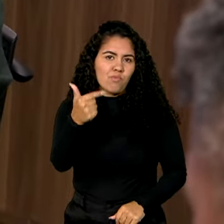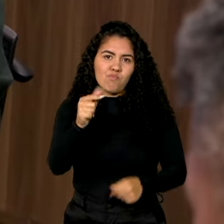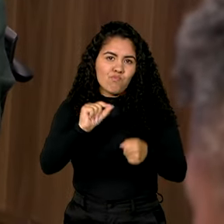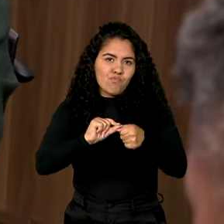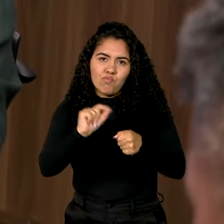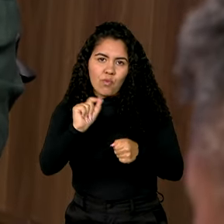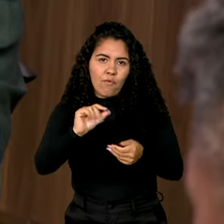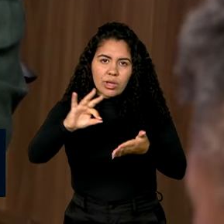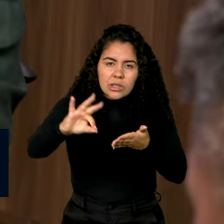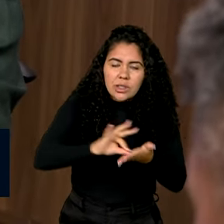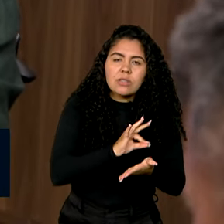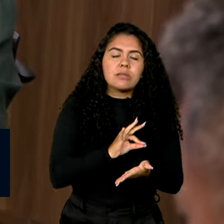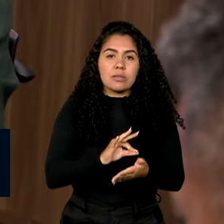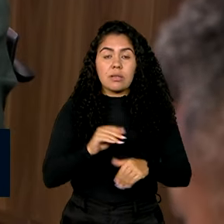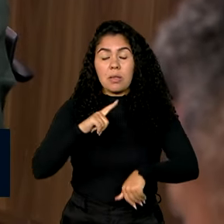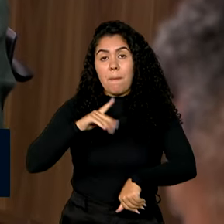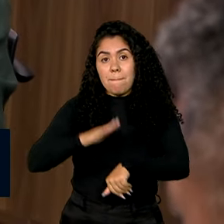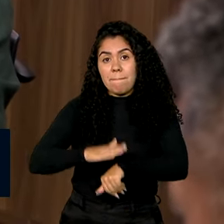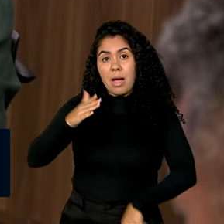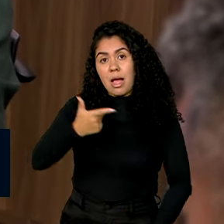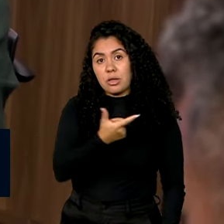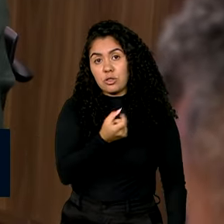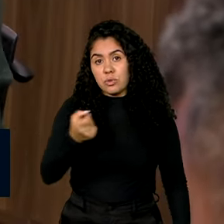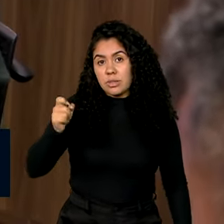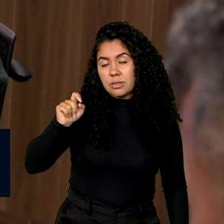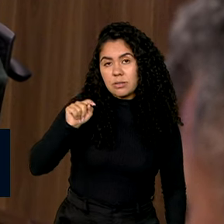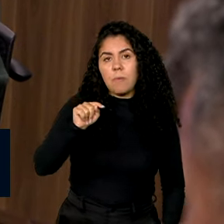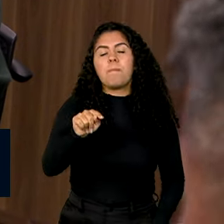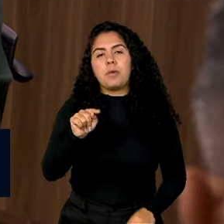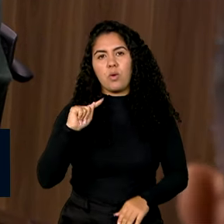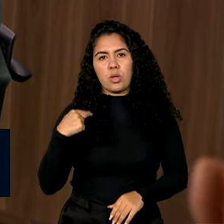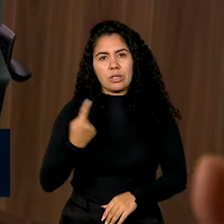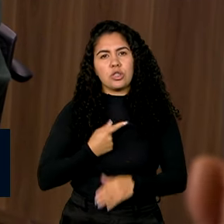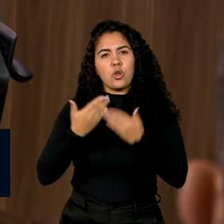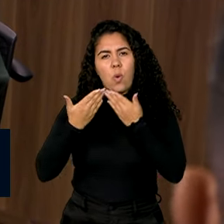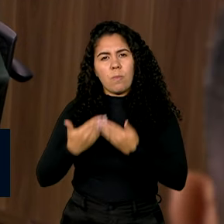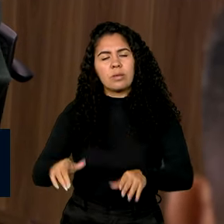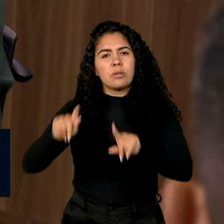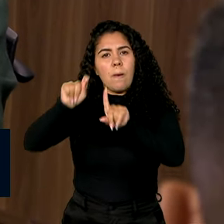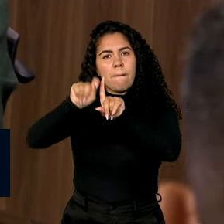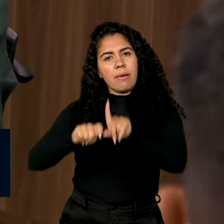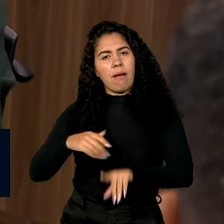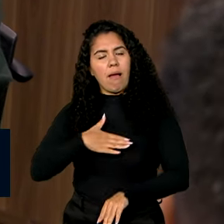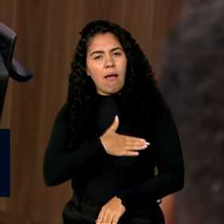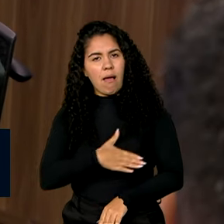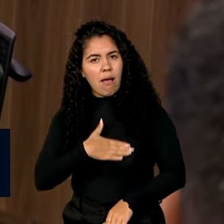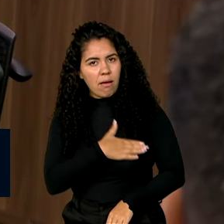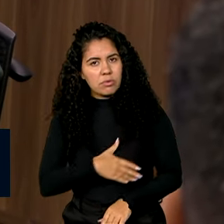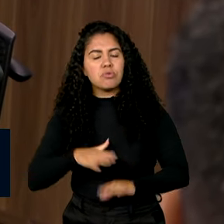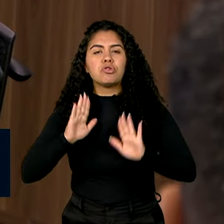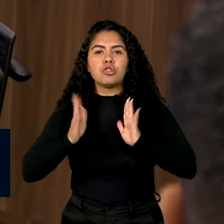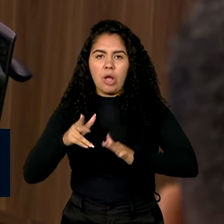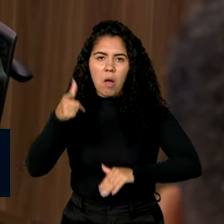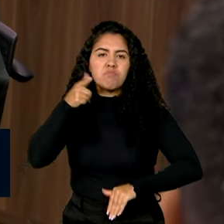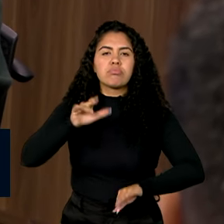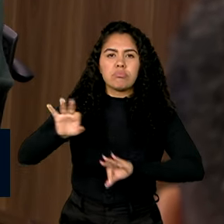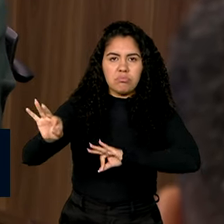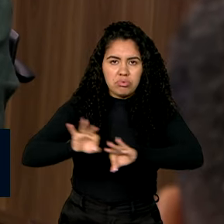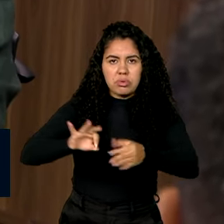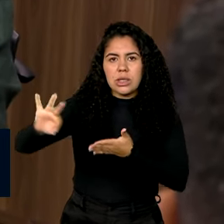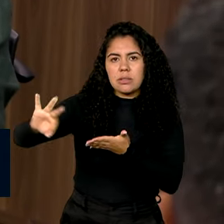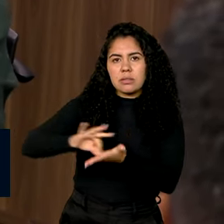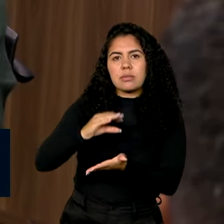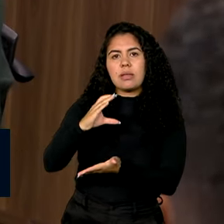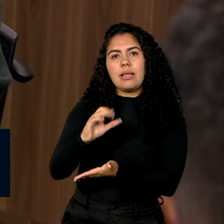inscrição mais de 200.000 desde agosto quando nós começamos a fazer o processo já realizaram a inscrição no cadastro